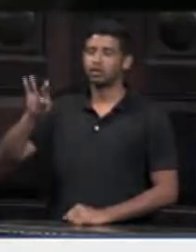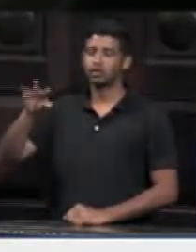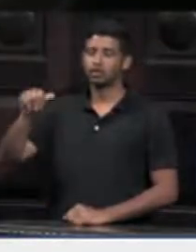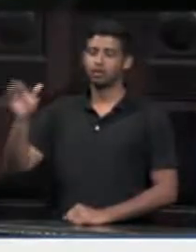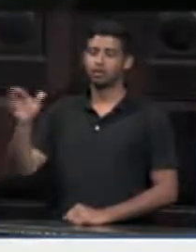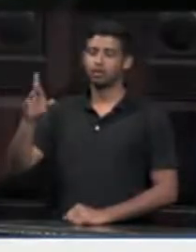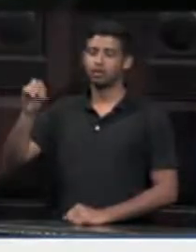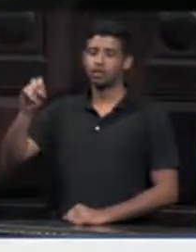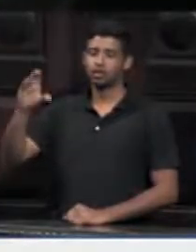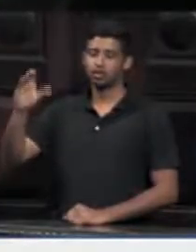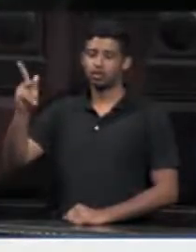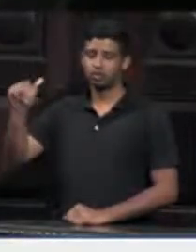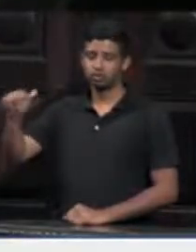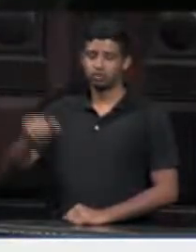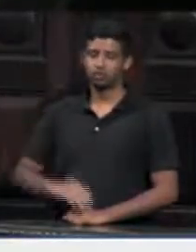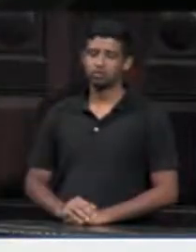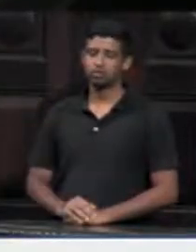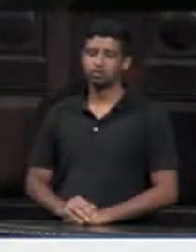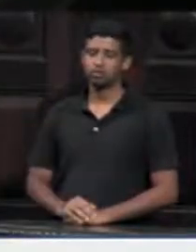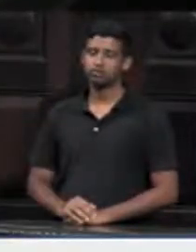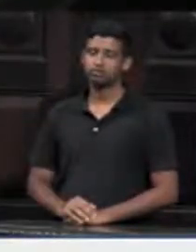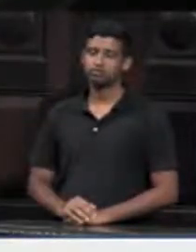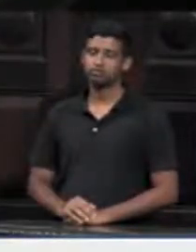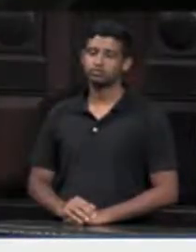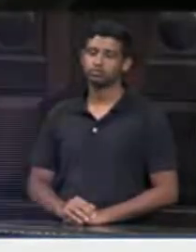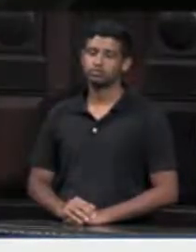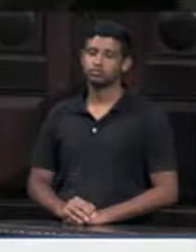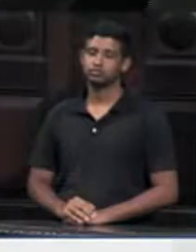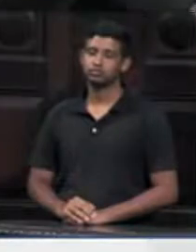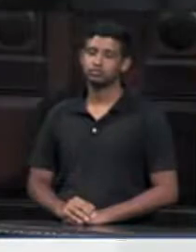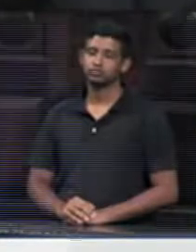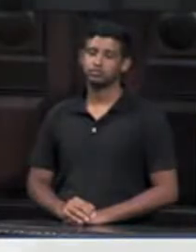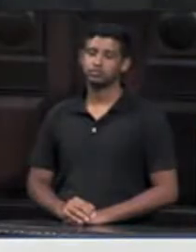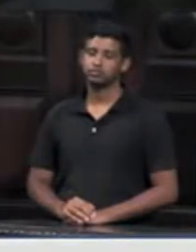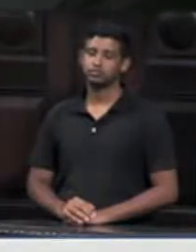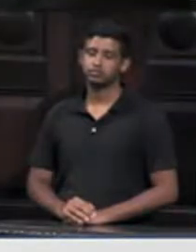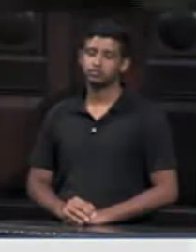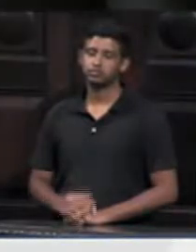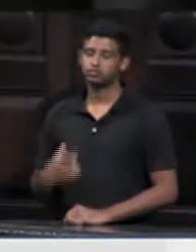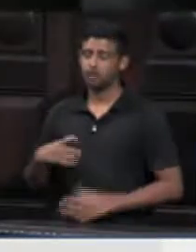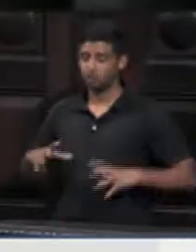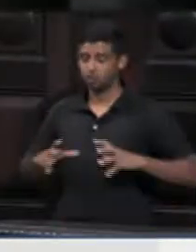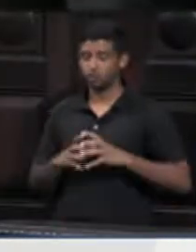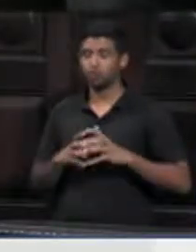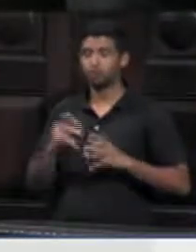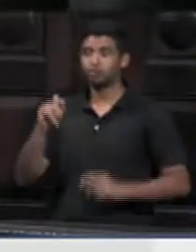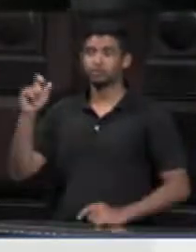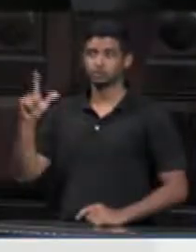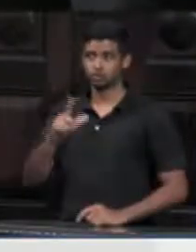Marta Rocha, 5558 e 6061, Bancada do PSOL,